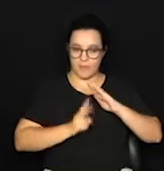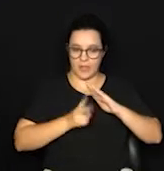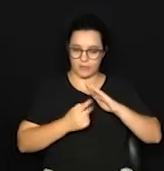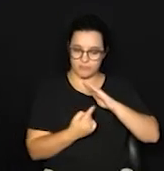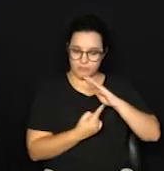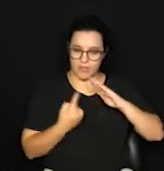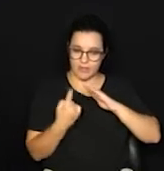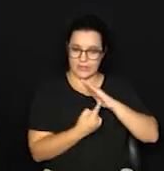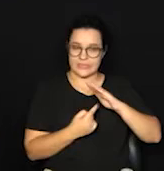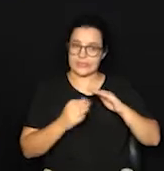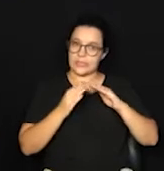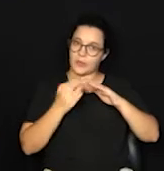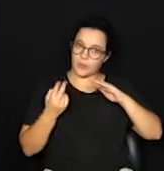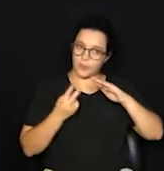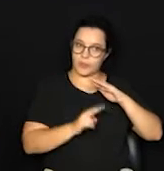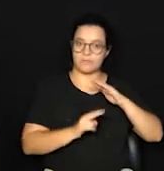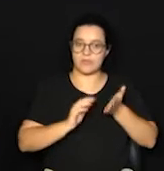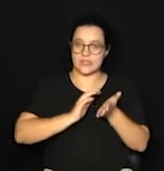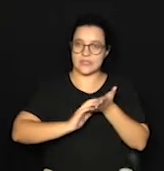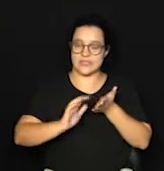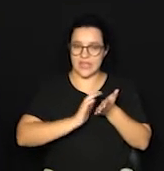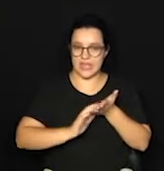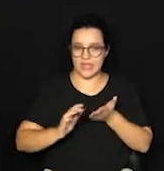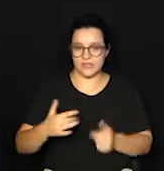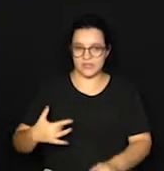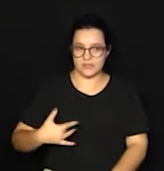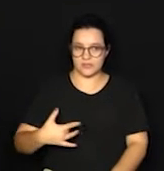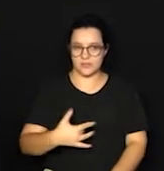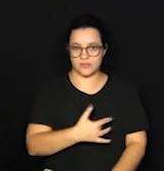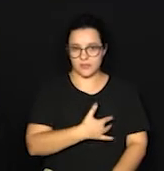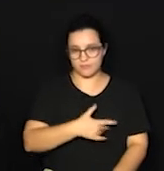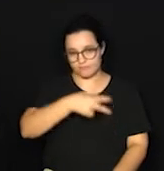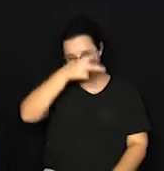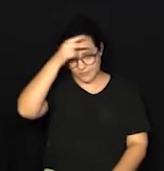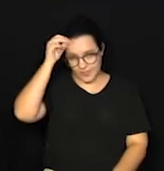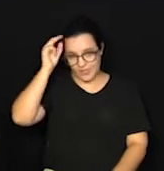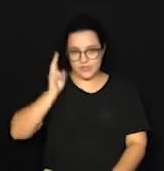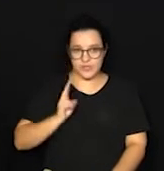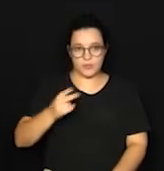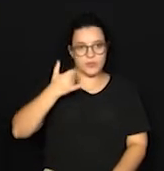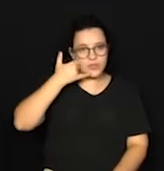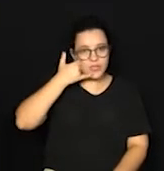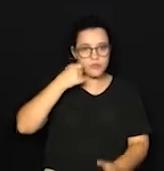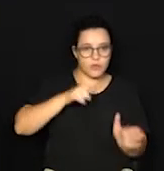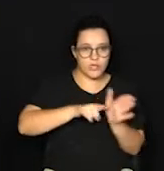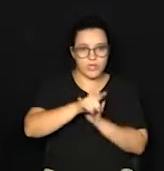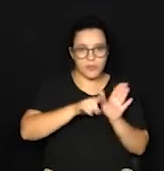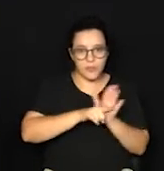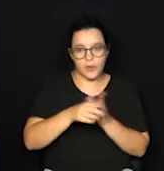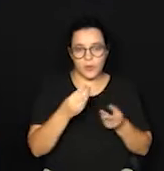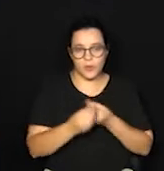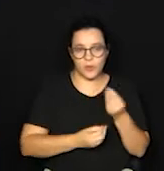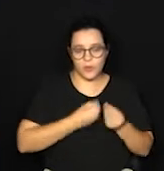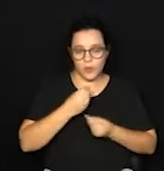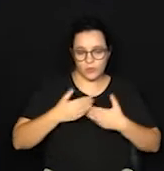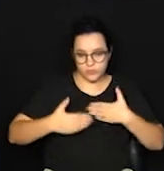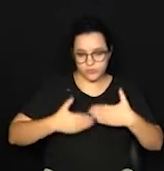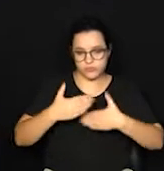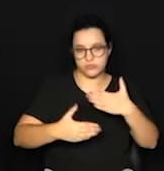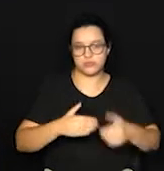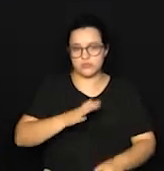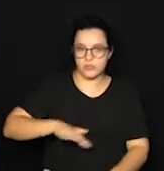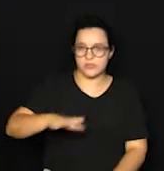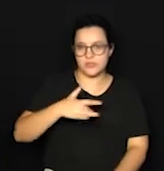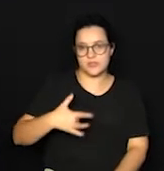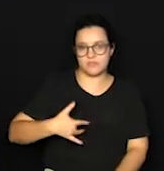aquele atendimento da Secretaria Municipal de Saúde, sempre por telefonema, perguntando como é que está o andamento da